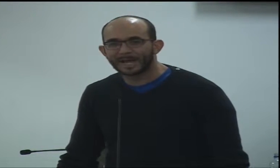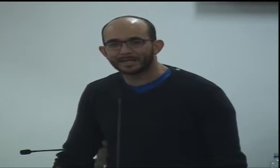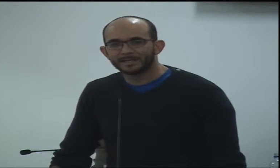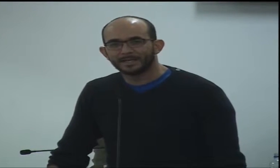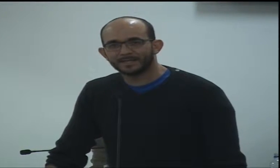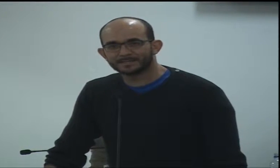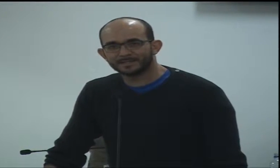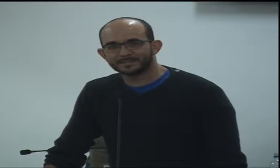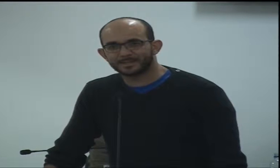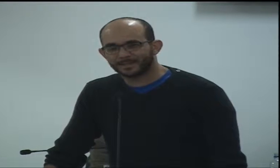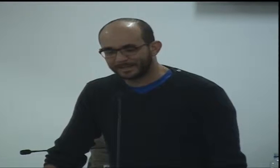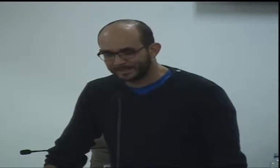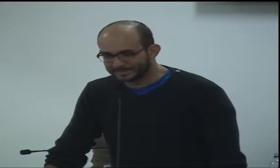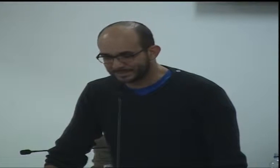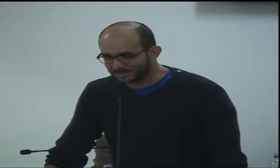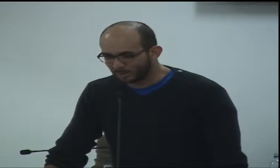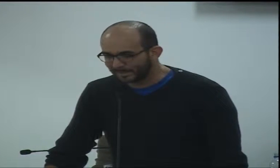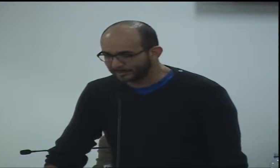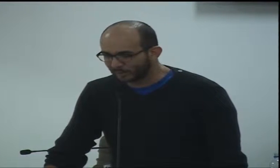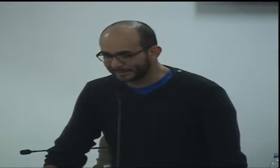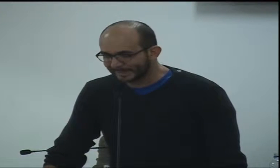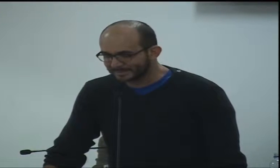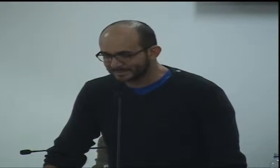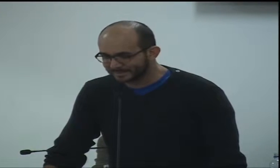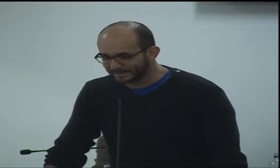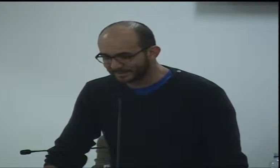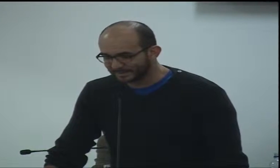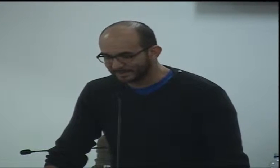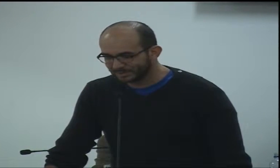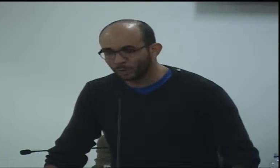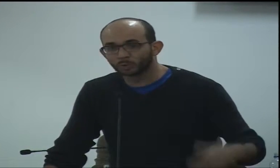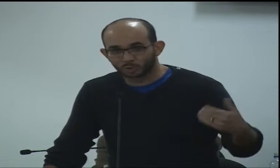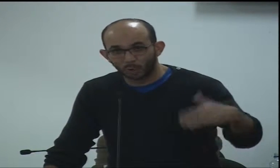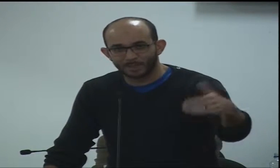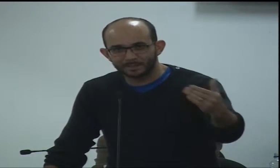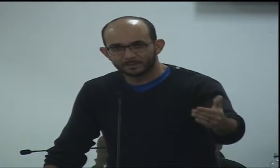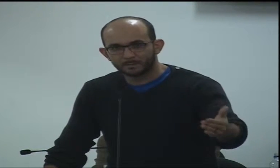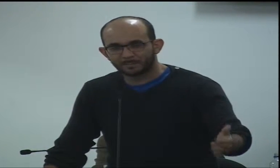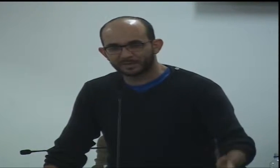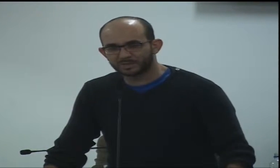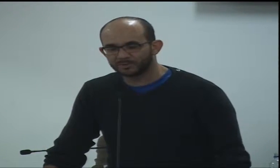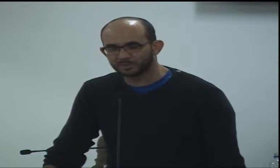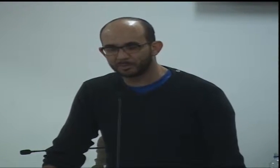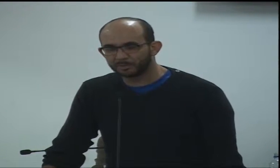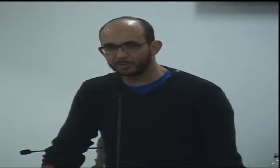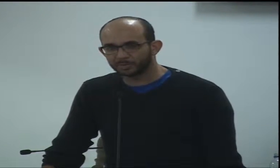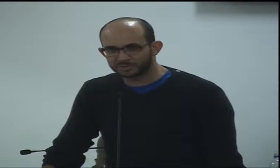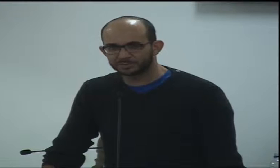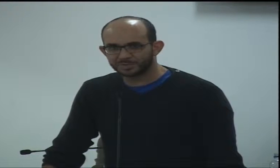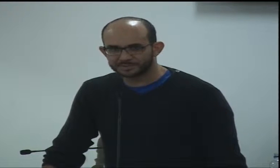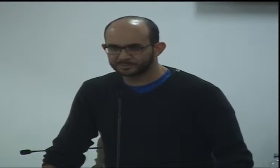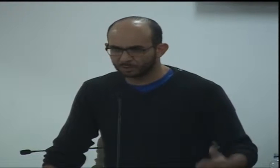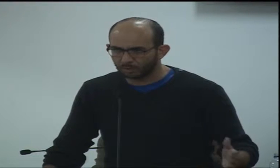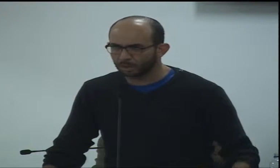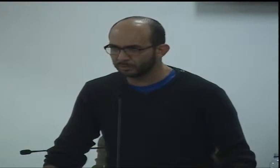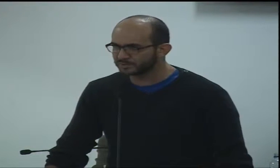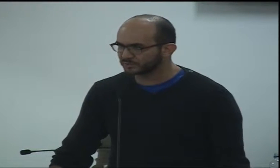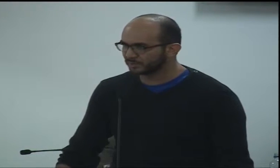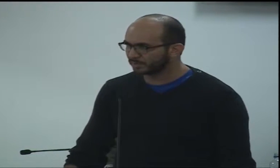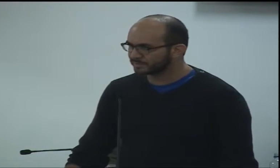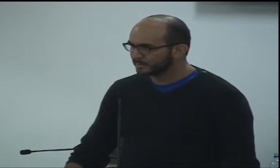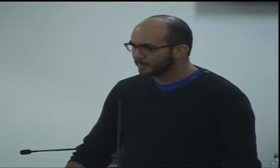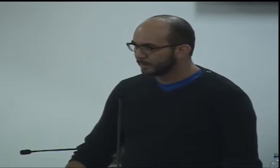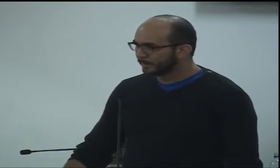driblar estas obrigatoriedades de controle para o serviço público que nós utilizamos. Eu coloco